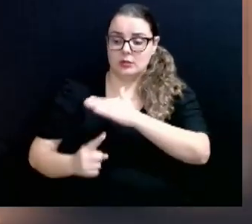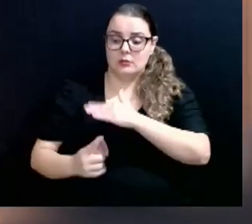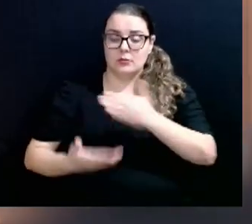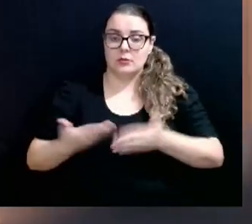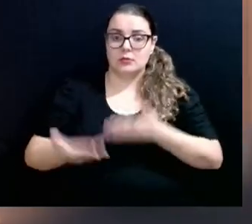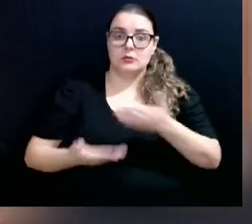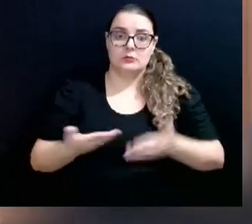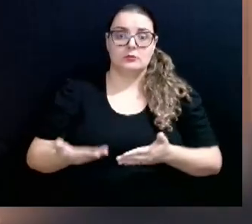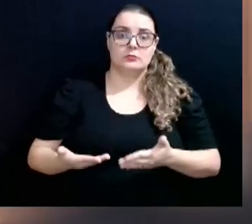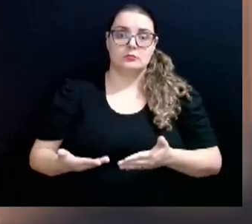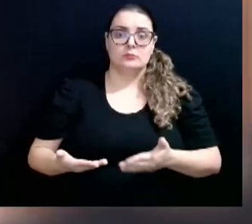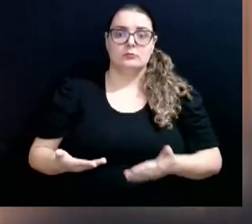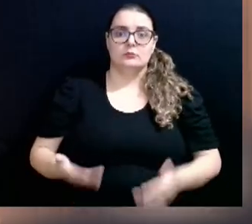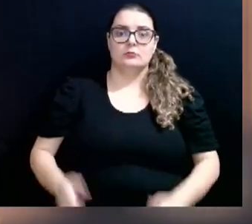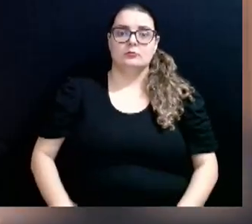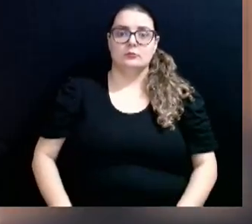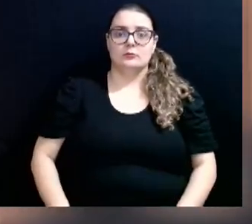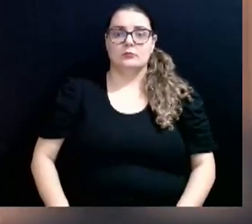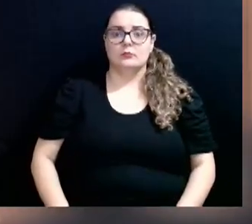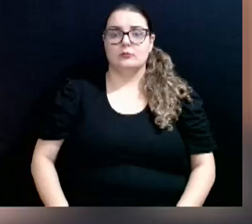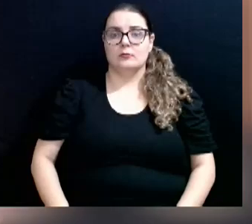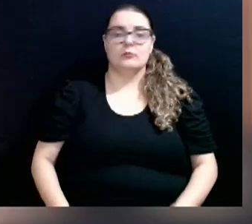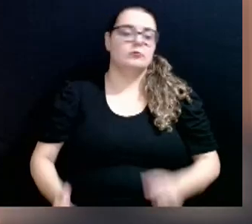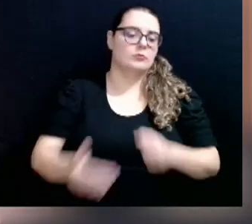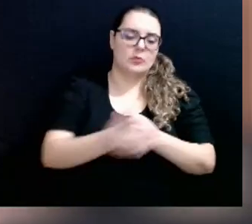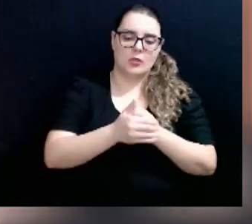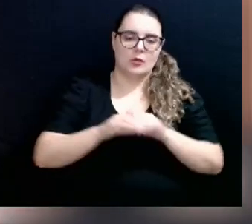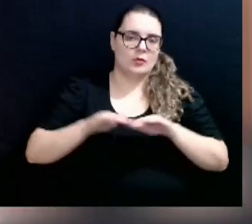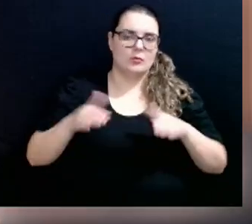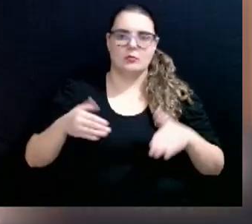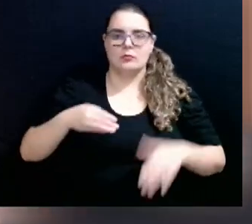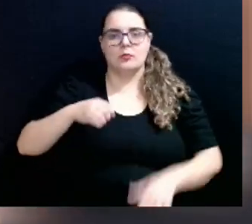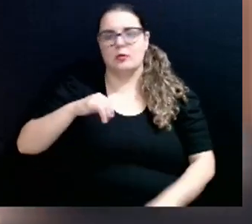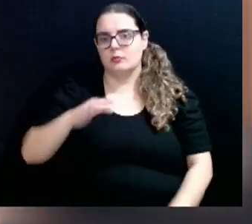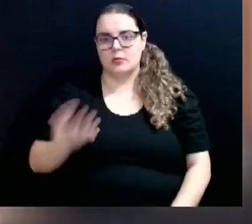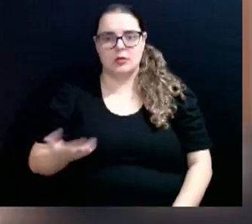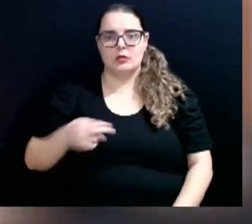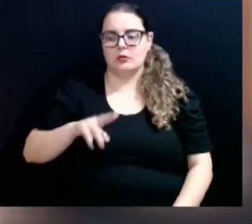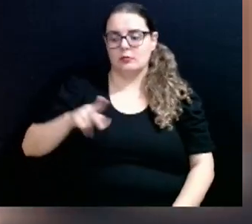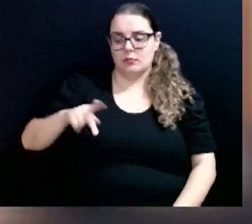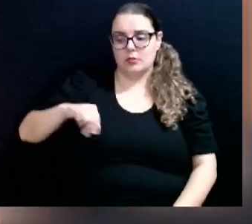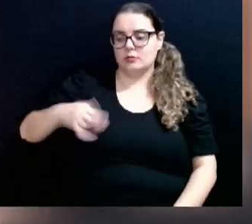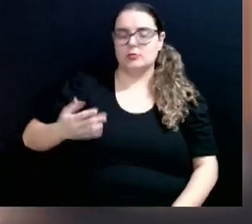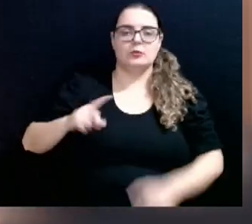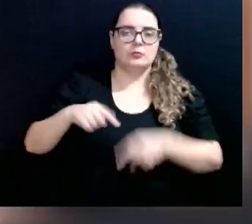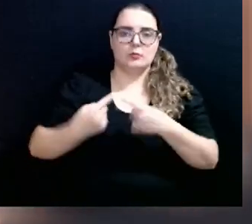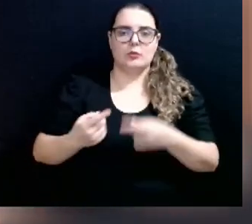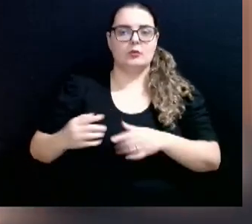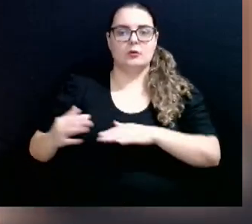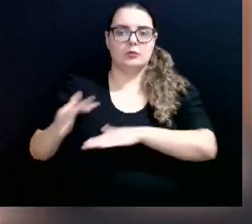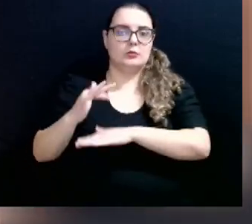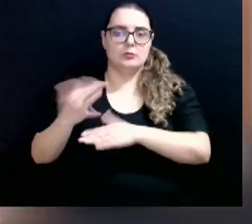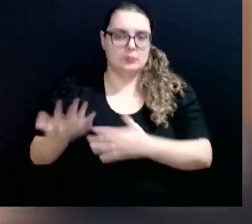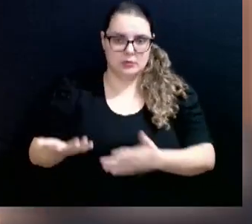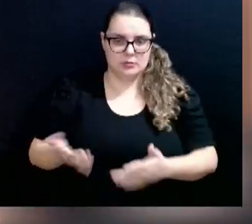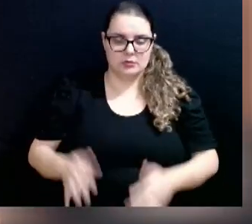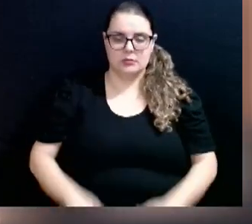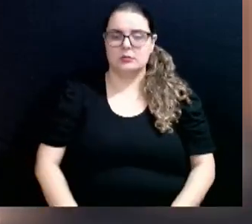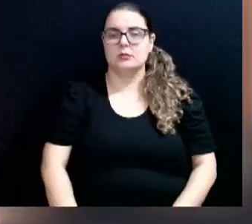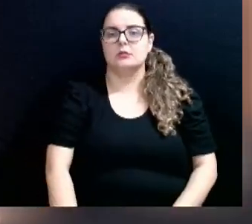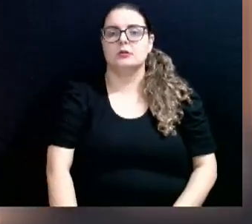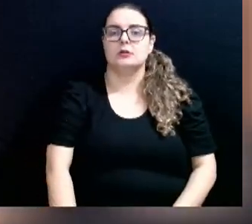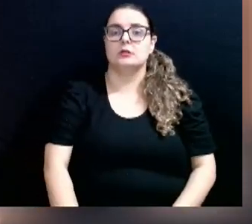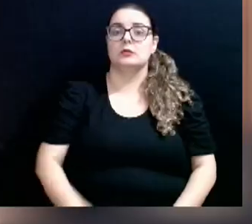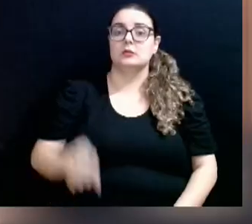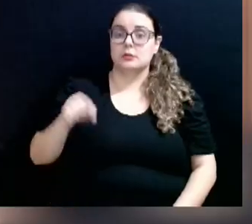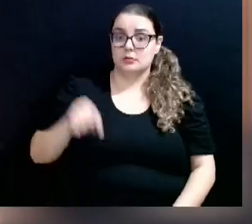ou escondido atrás de uma MEI ou de uma outra conformação qualquer. Isso é uma das